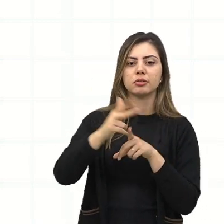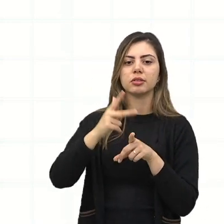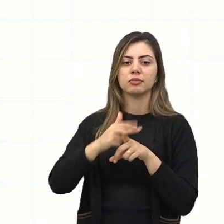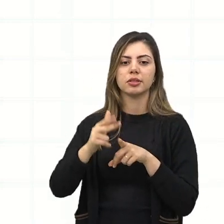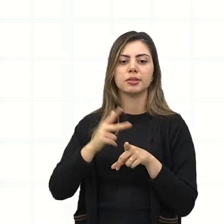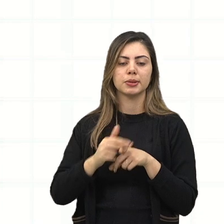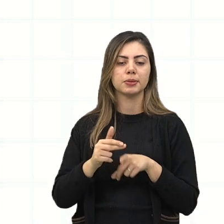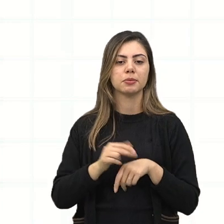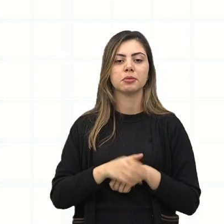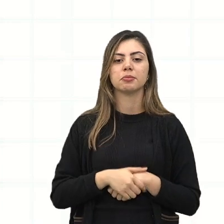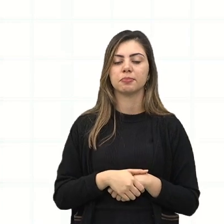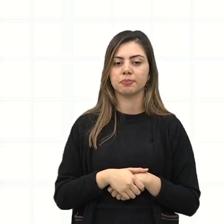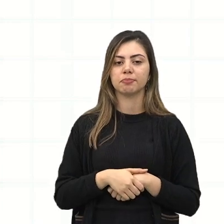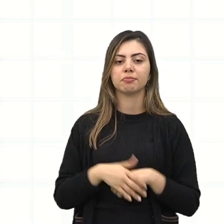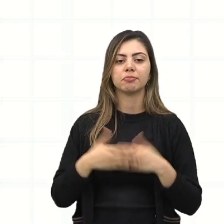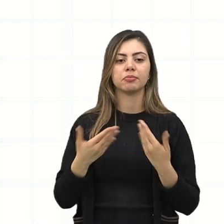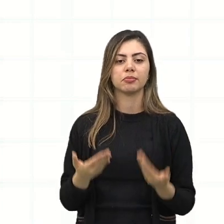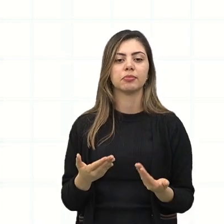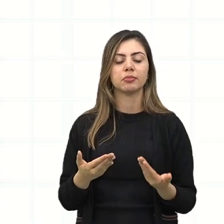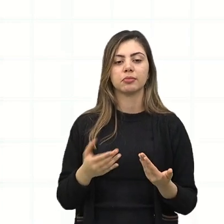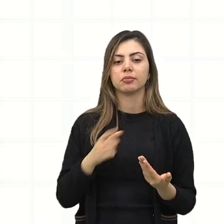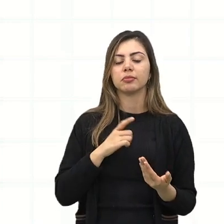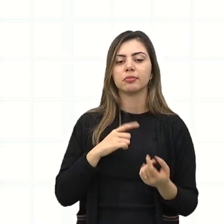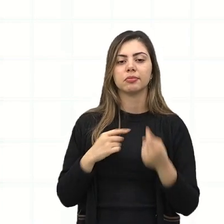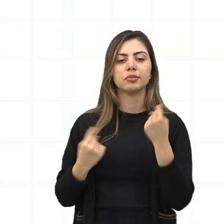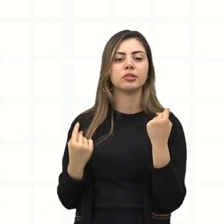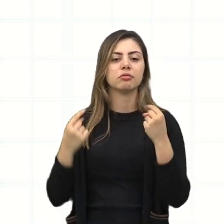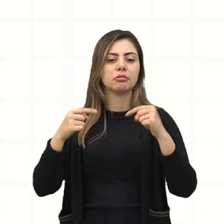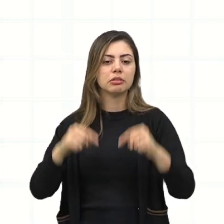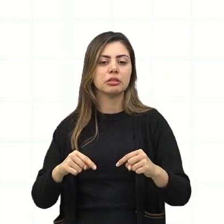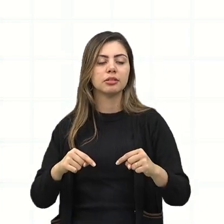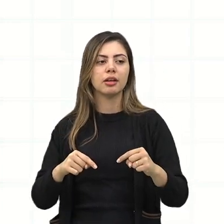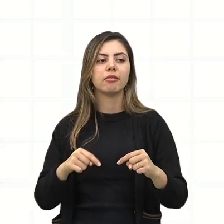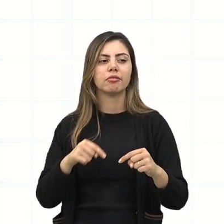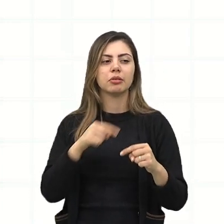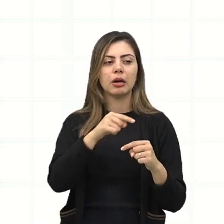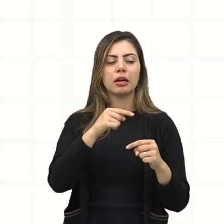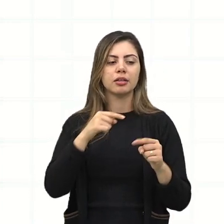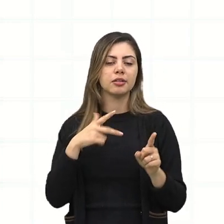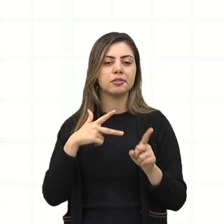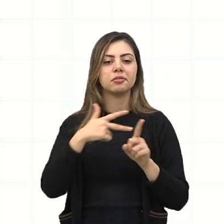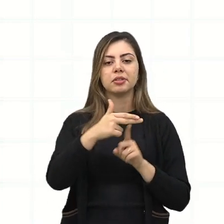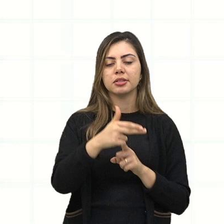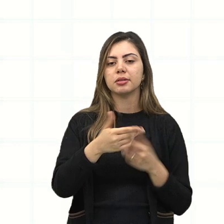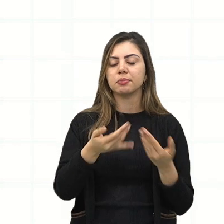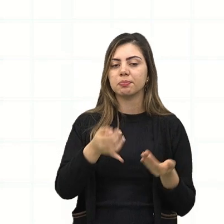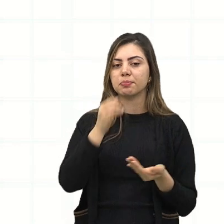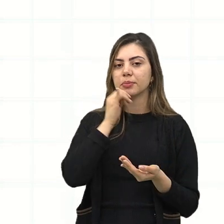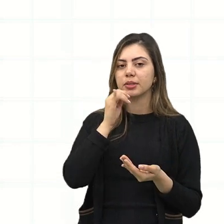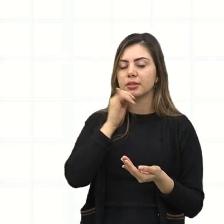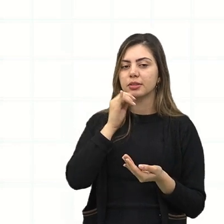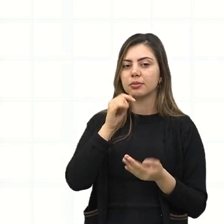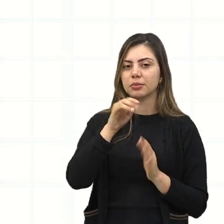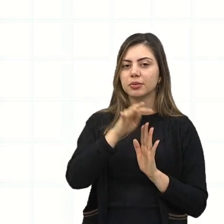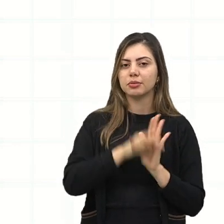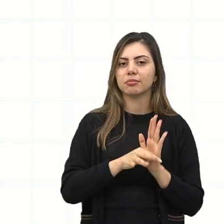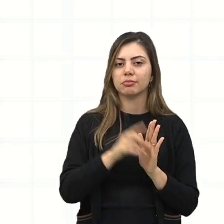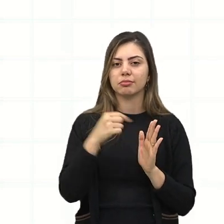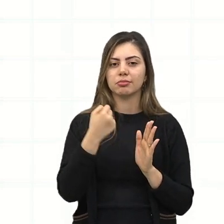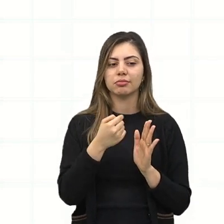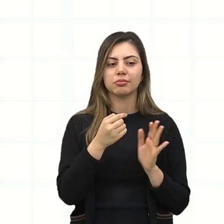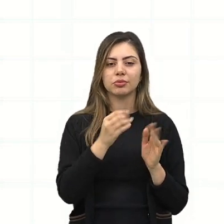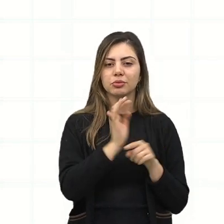dessa aventura. Eles vão enfrentar desafios e superar obstáculos. No nosso caso ali, do nosso texto que nós vimos no início, o